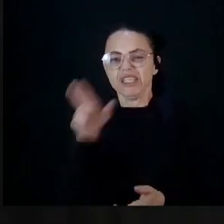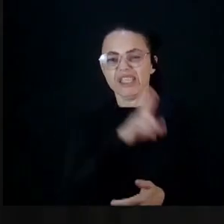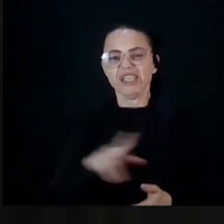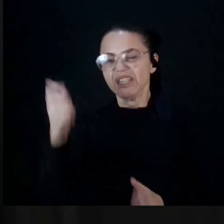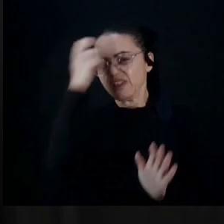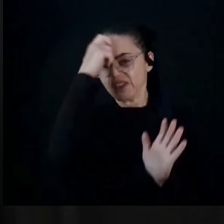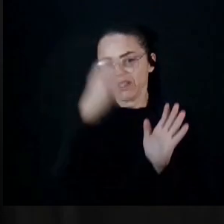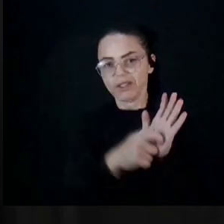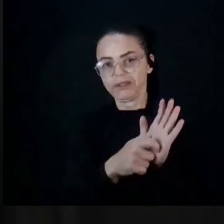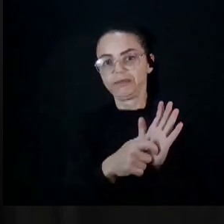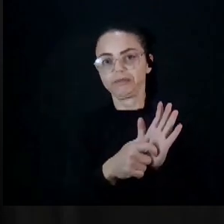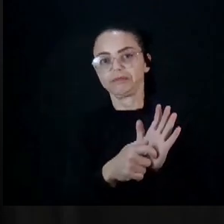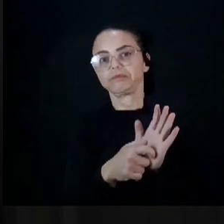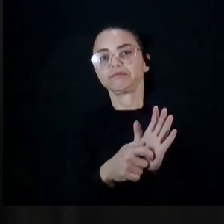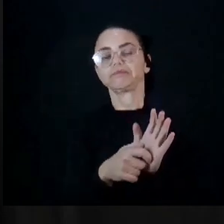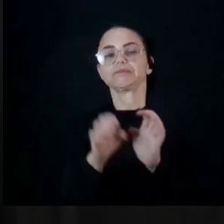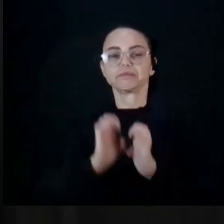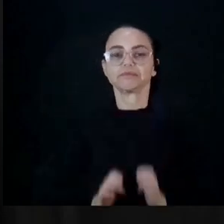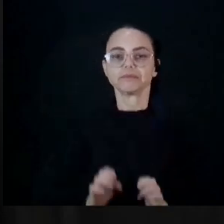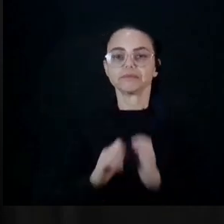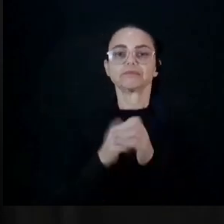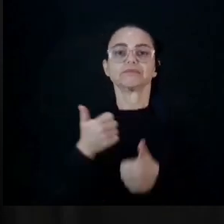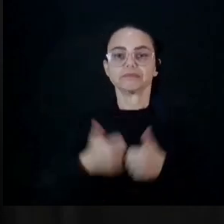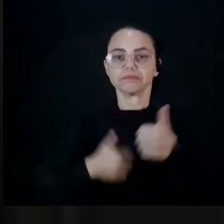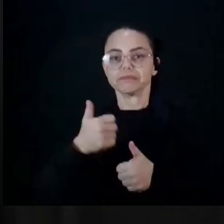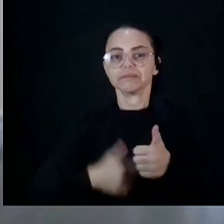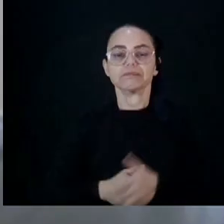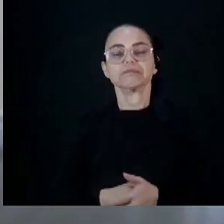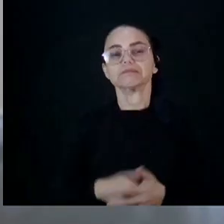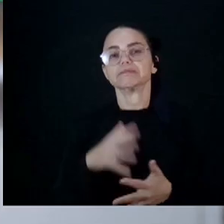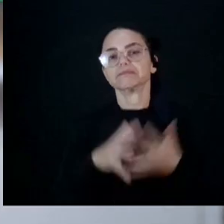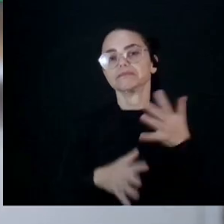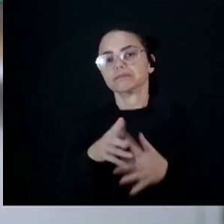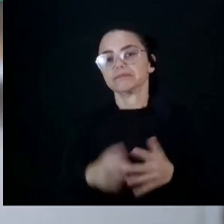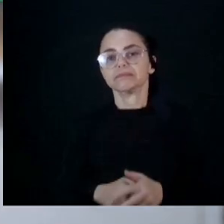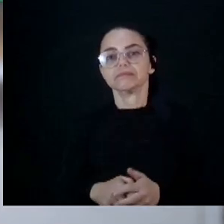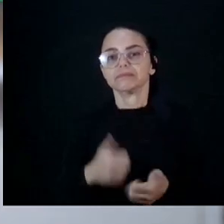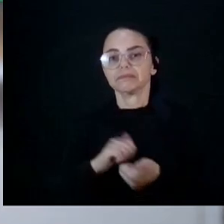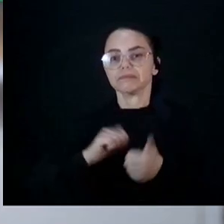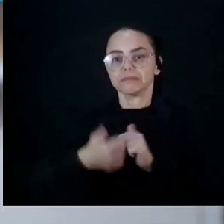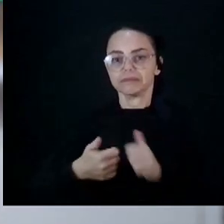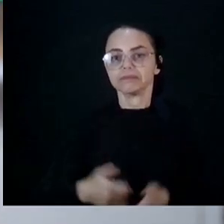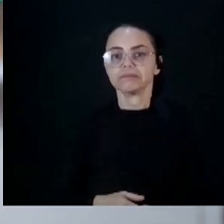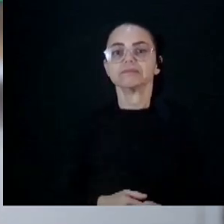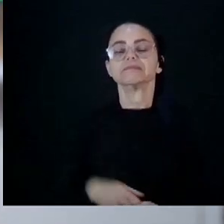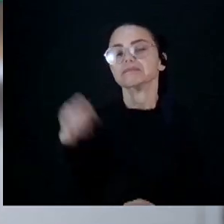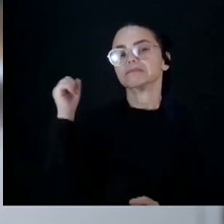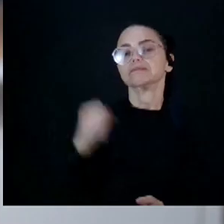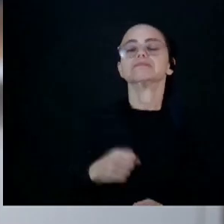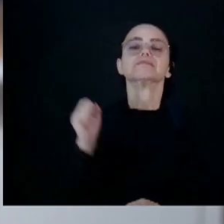artificial com ética no futebol? Isso pode mexer com a ética do esporte? Sem dúvida, né?